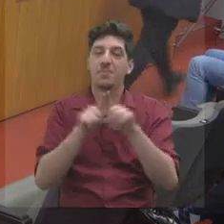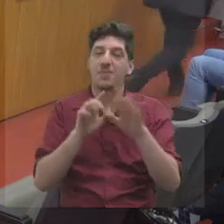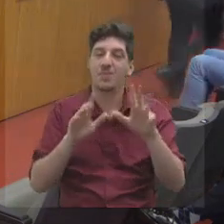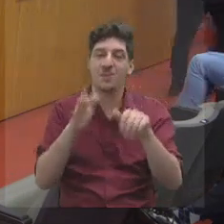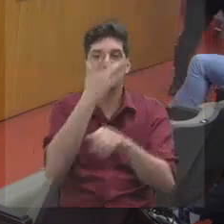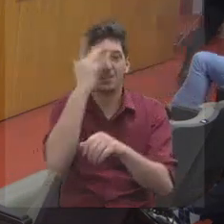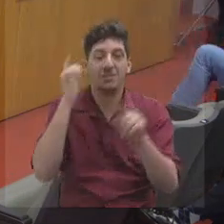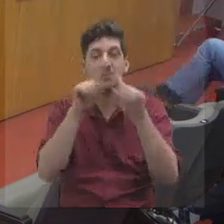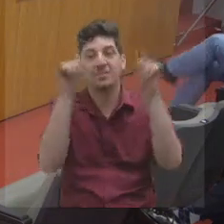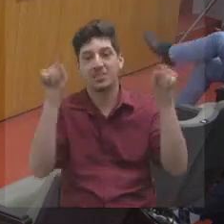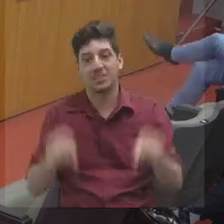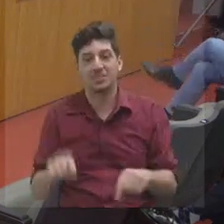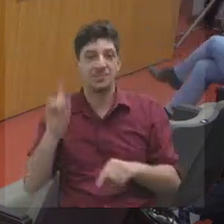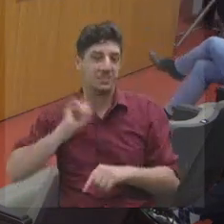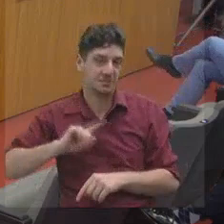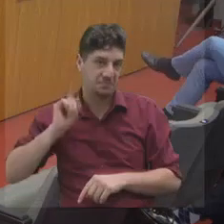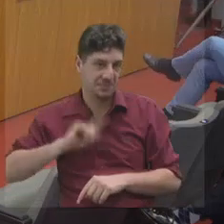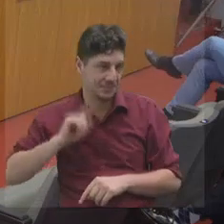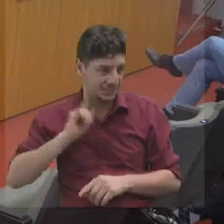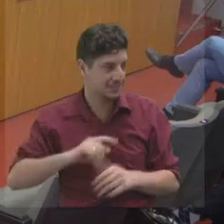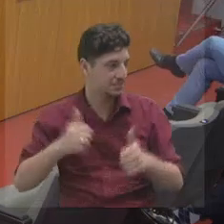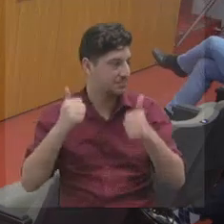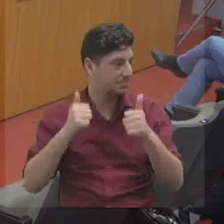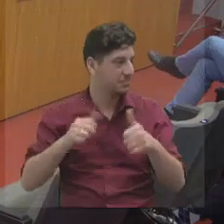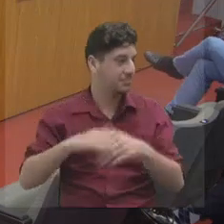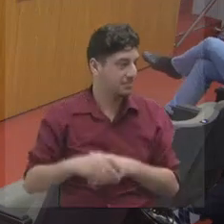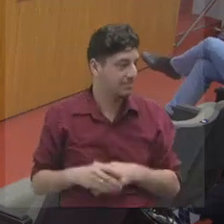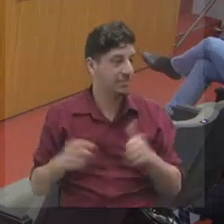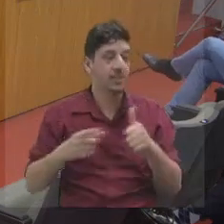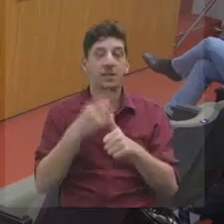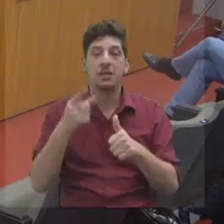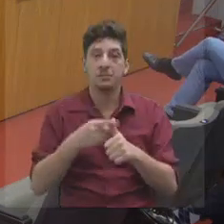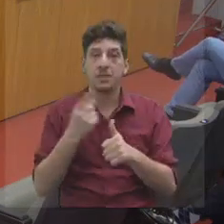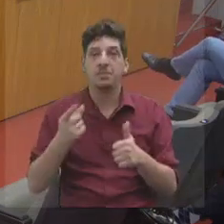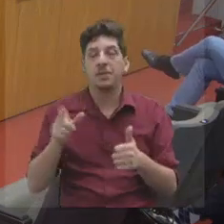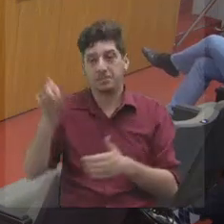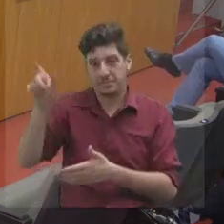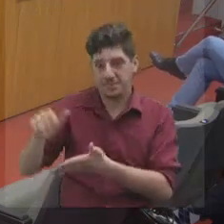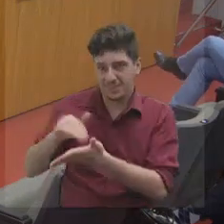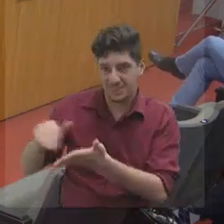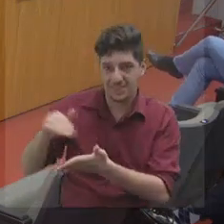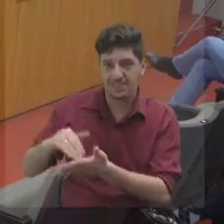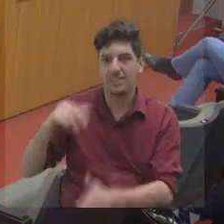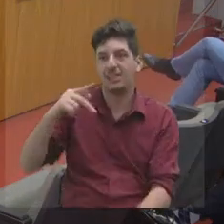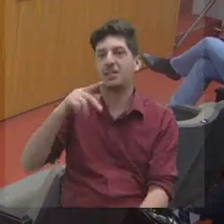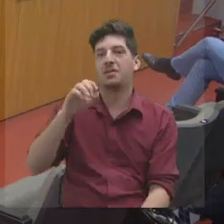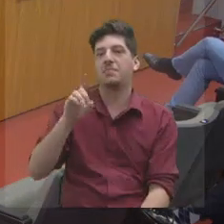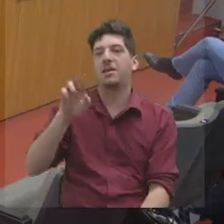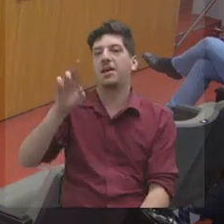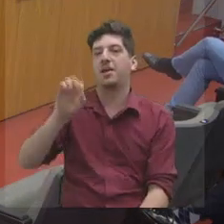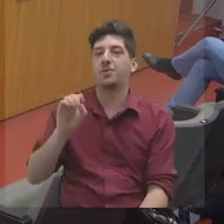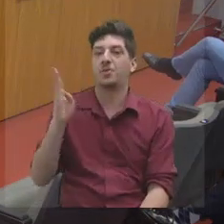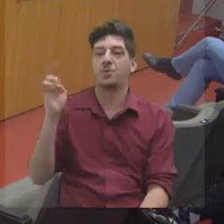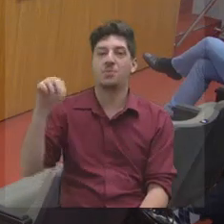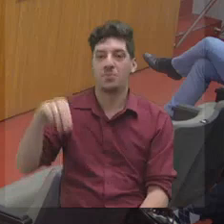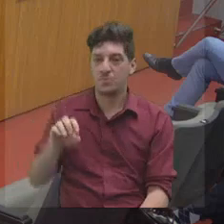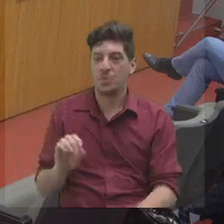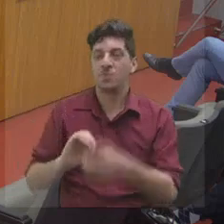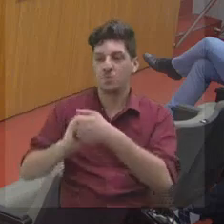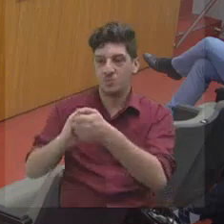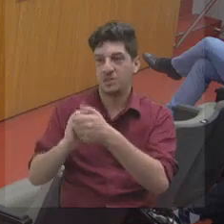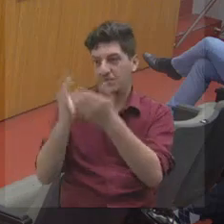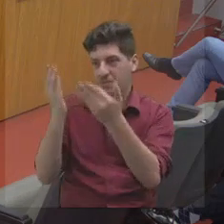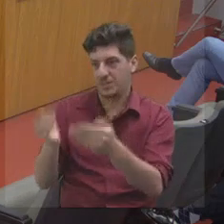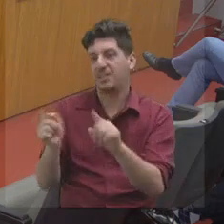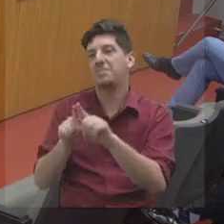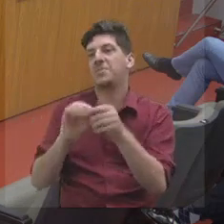servidores do Estado primeiro secretário Pedro Bruno cumprimentava comunicado pela sua equipe pela